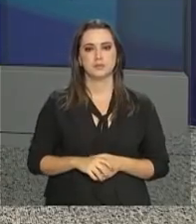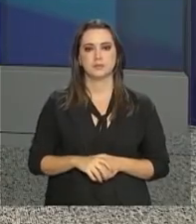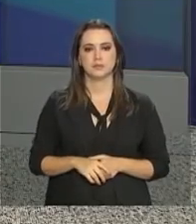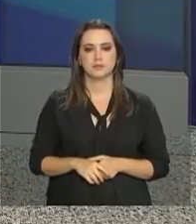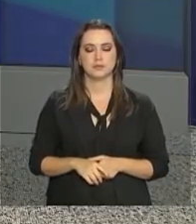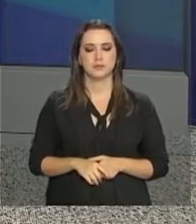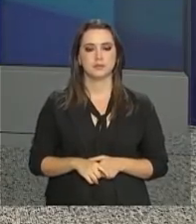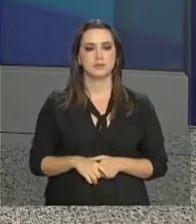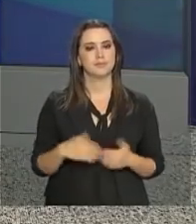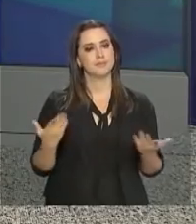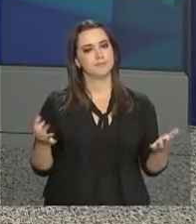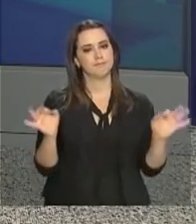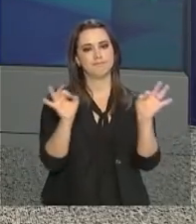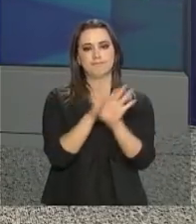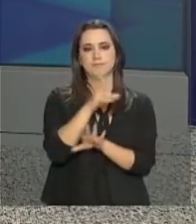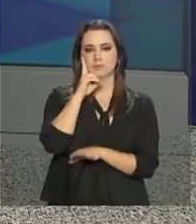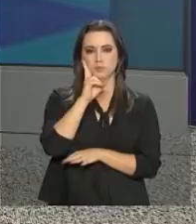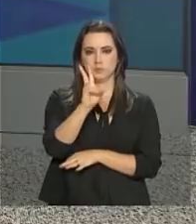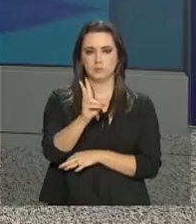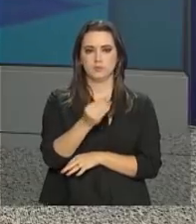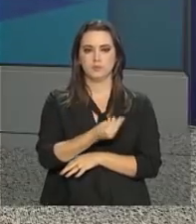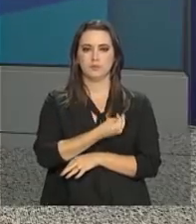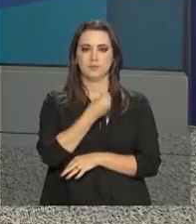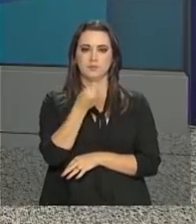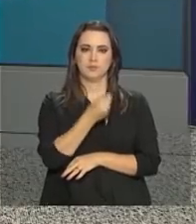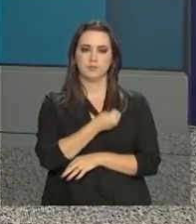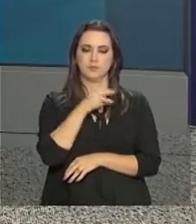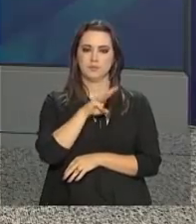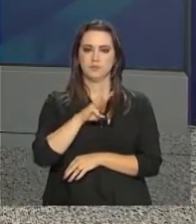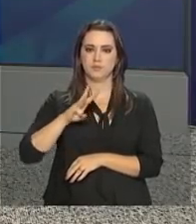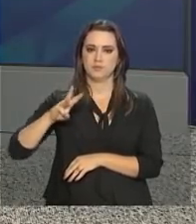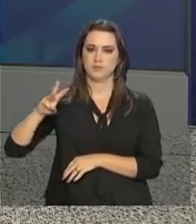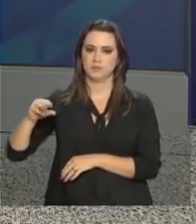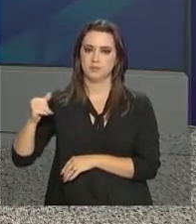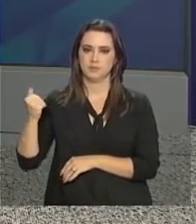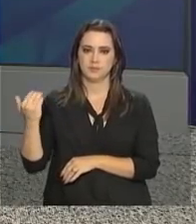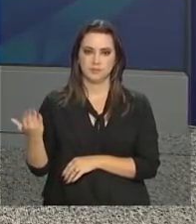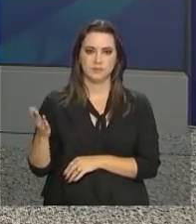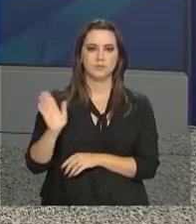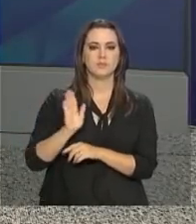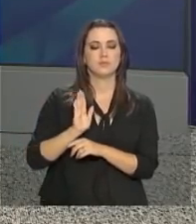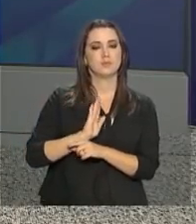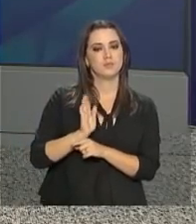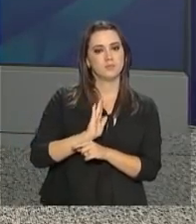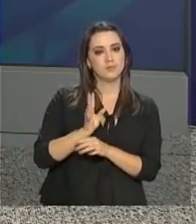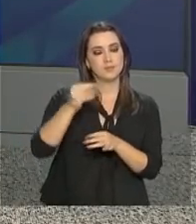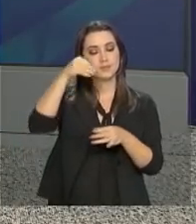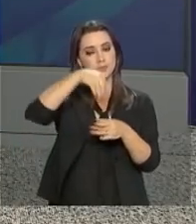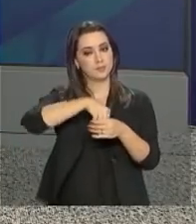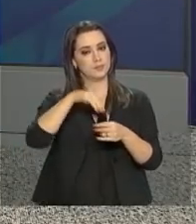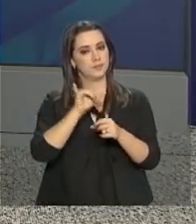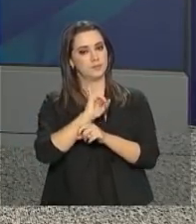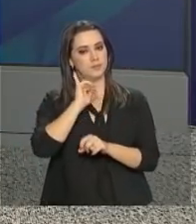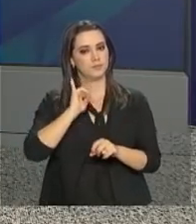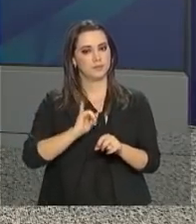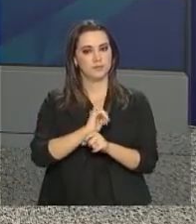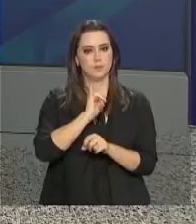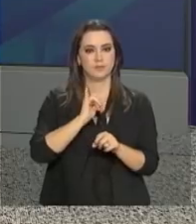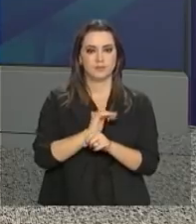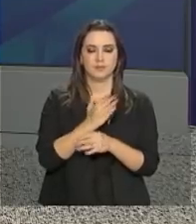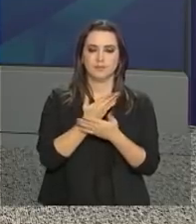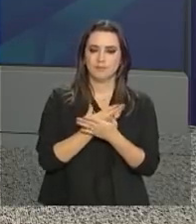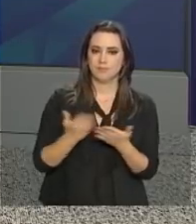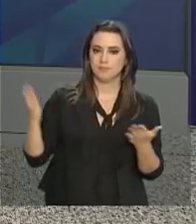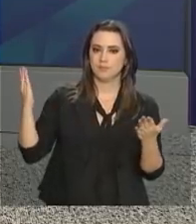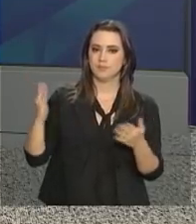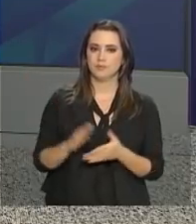nós ficamos por aqui você acompanha a nossa programação ao vivo pelo site da npr todas as reportagens estão em nosso